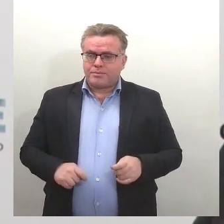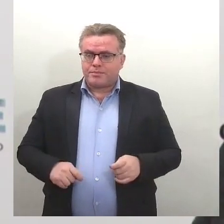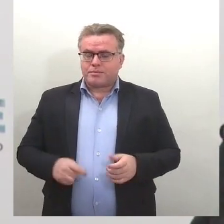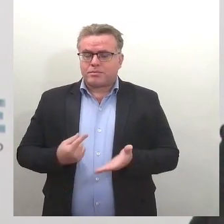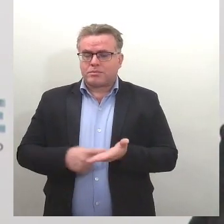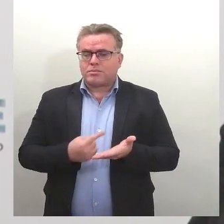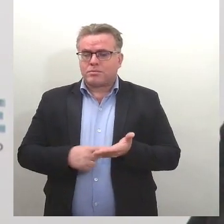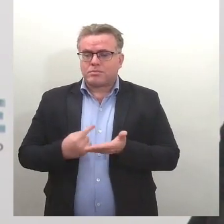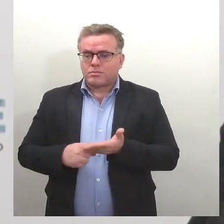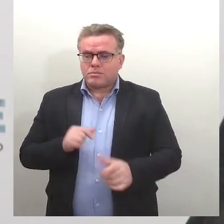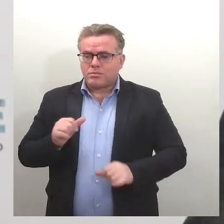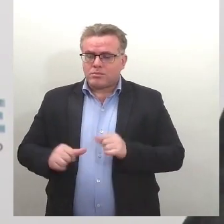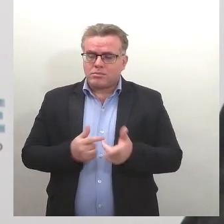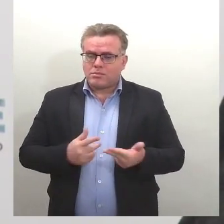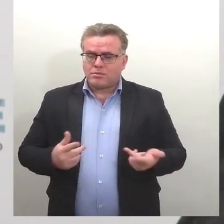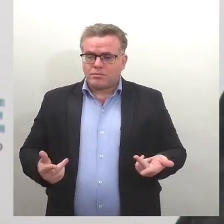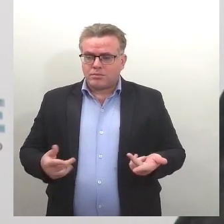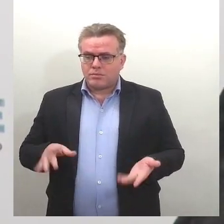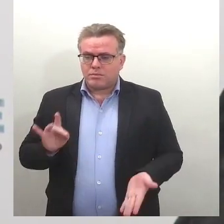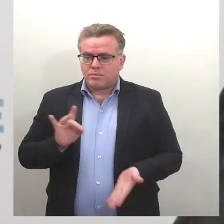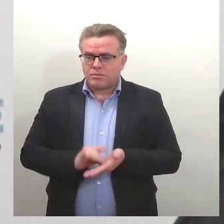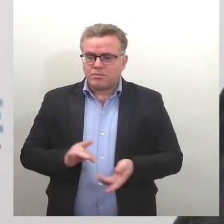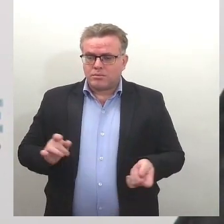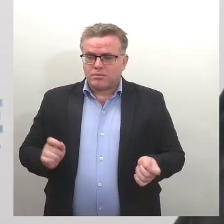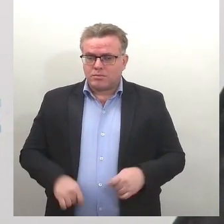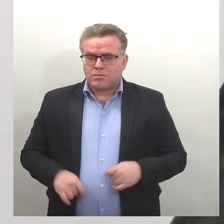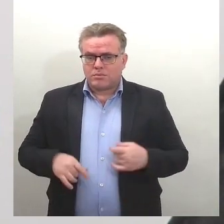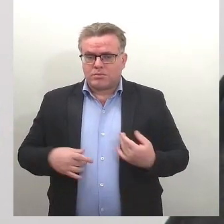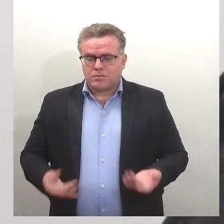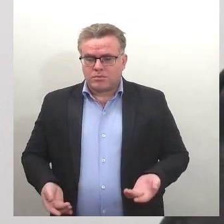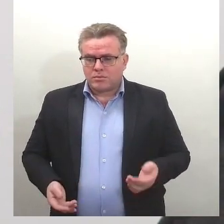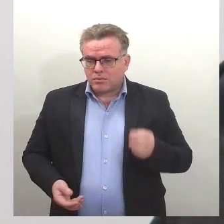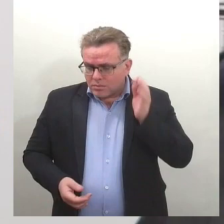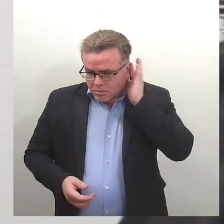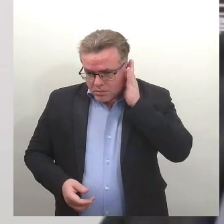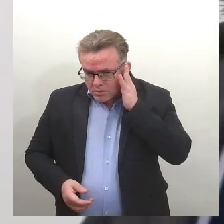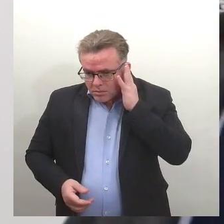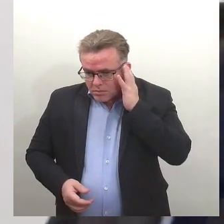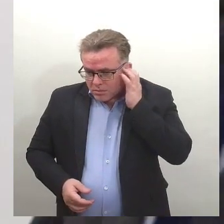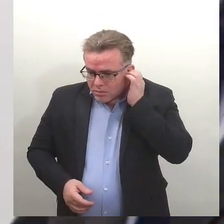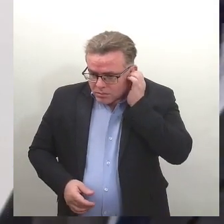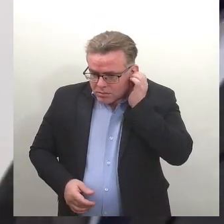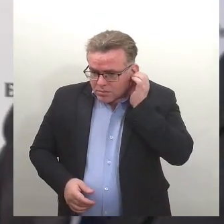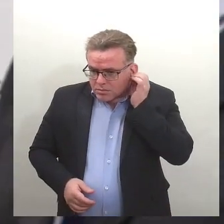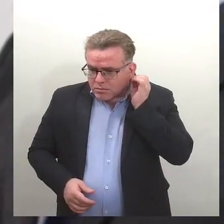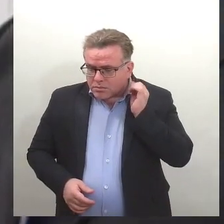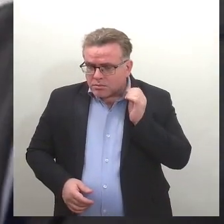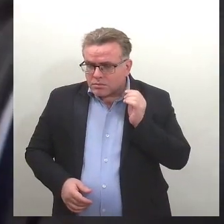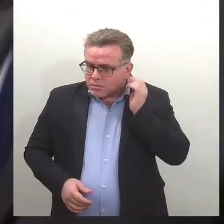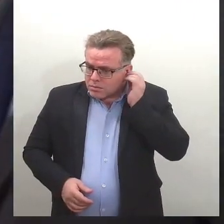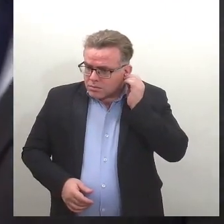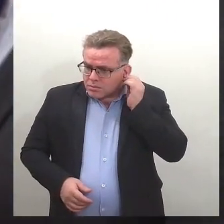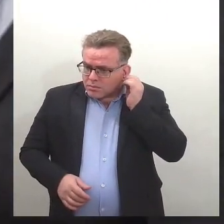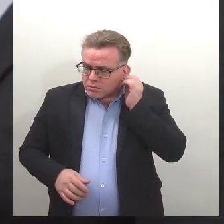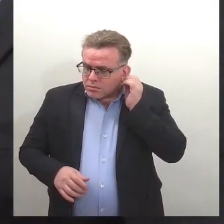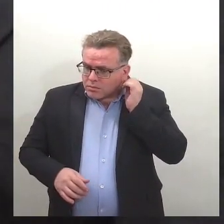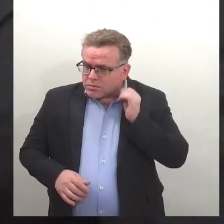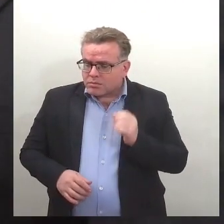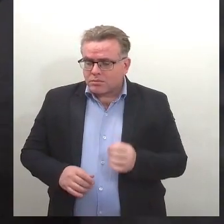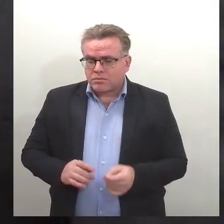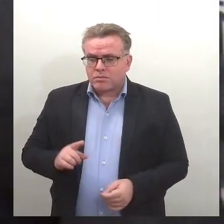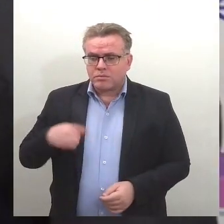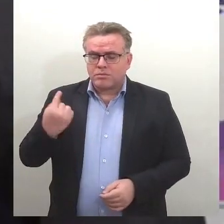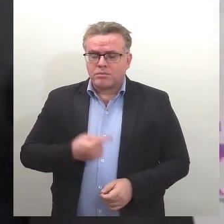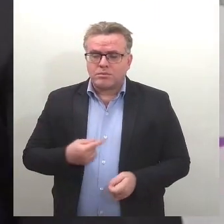do sertão e também de Sergipe, porque não é só o médio e alto sertão que sofre, mas nós precisamos sempre estar lembrando desse